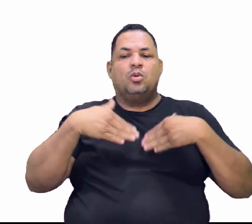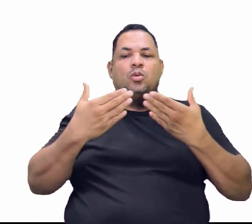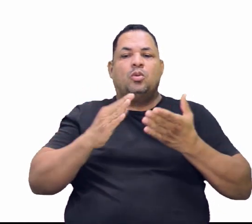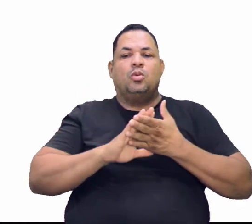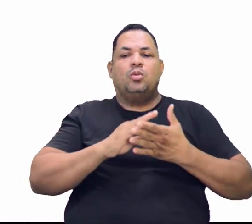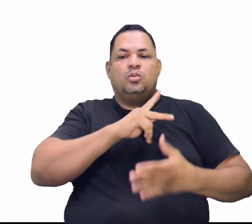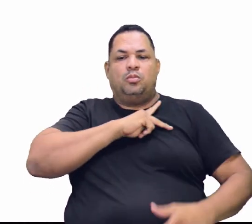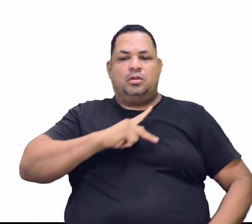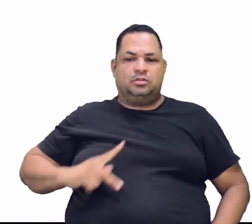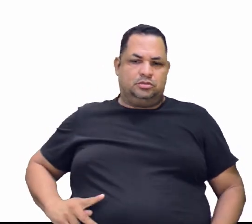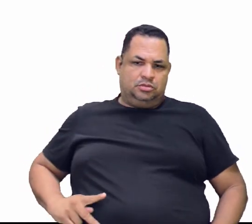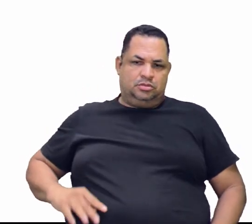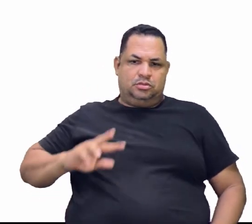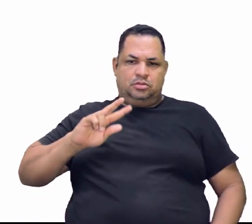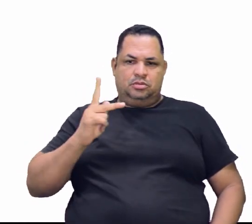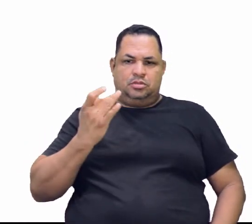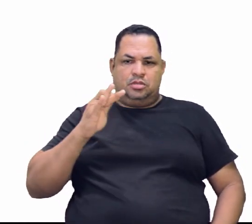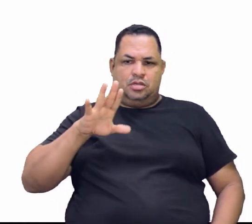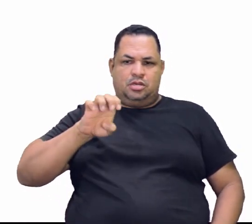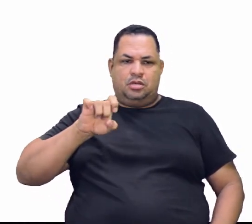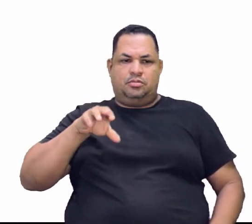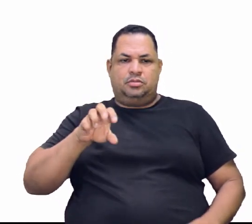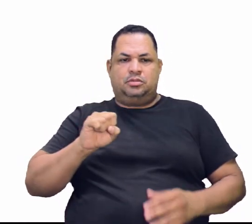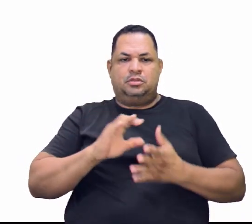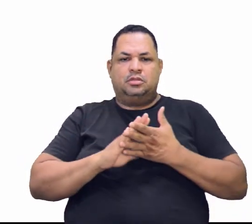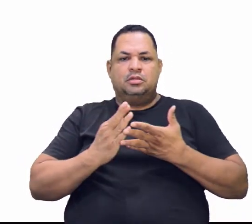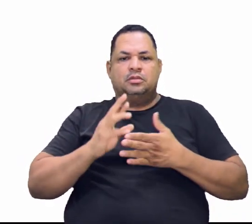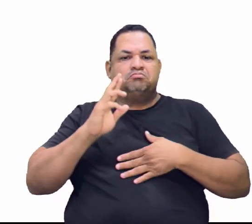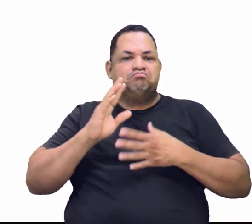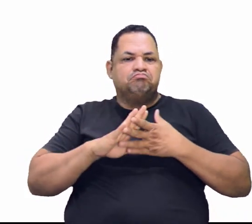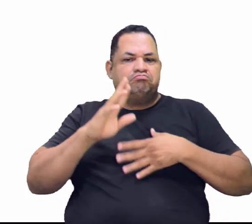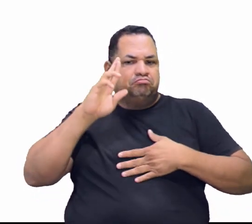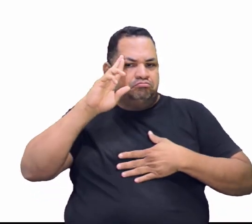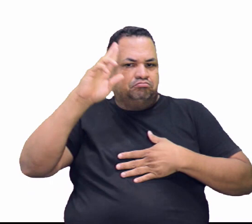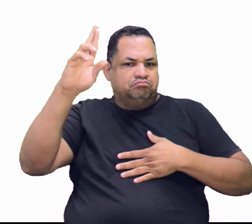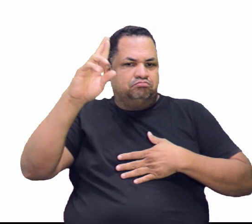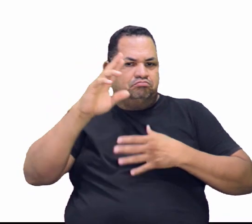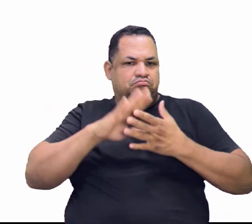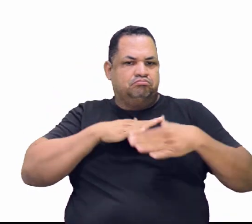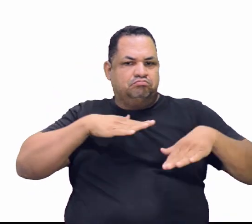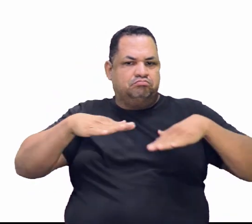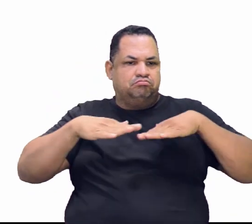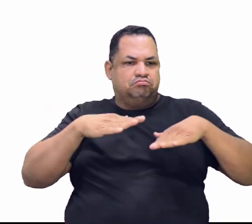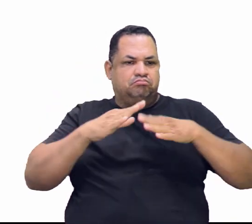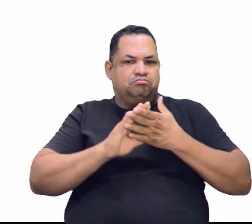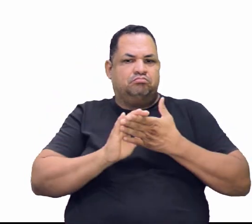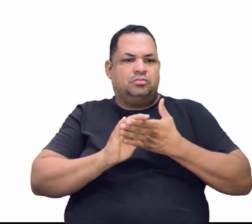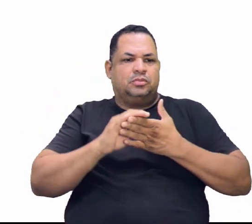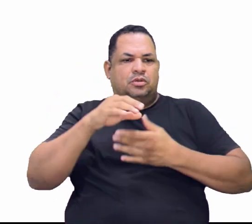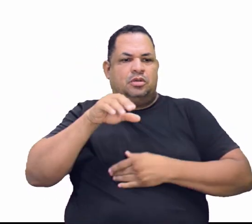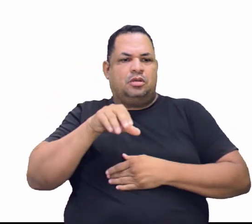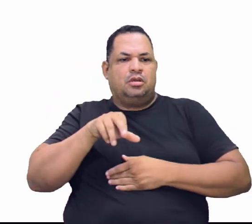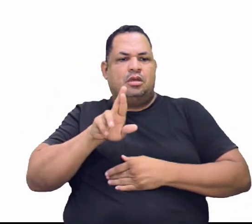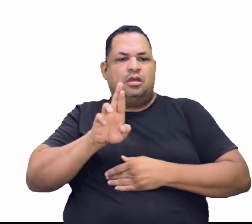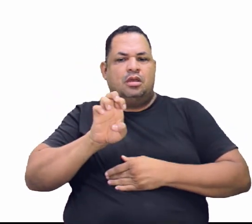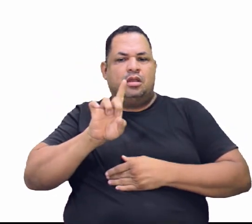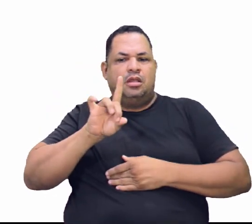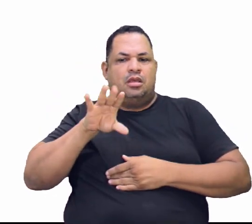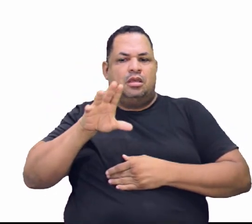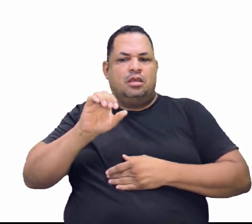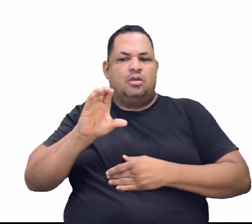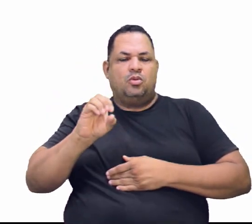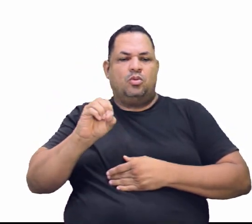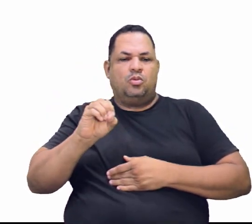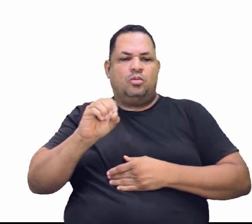quando Hermes da Fonseca liderou o movimento dos oficiais de Realengo. O que está